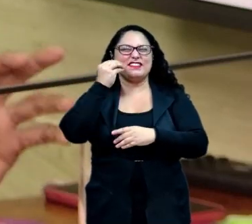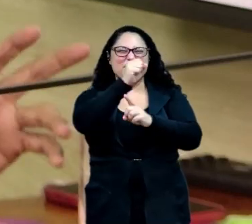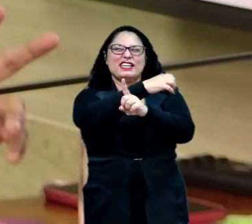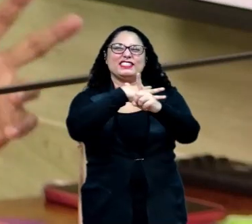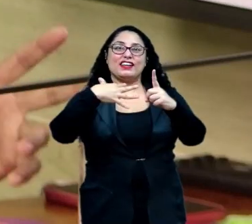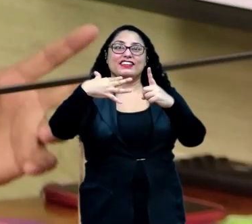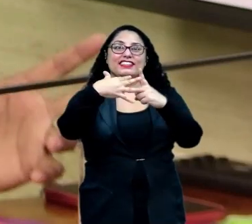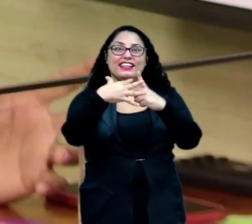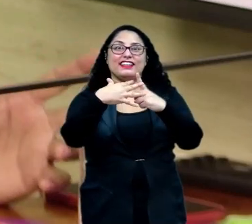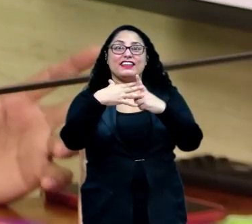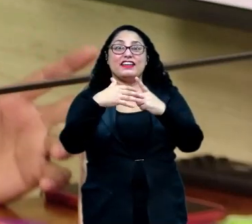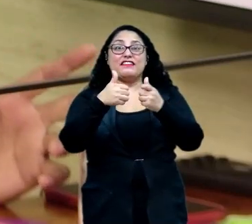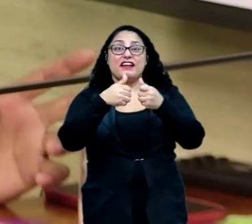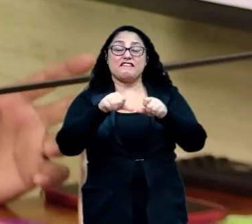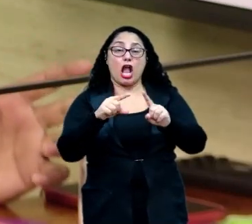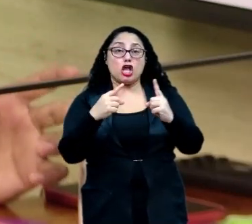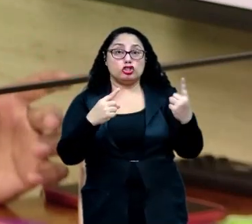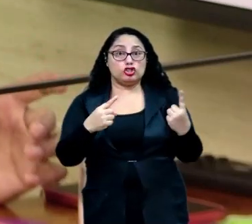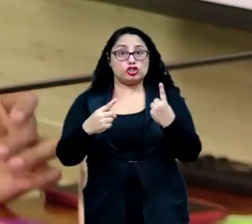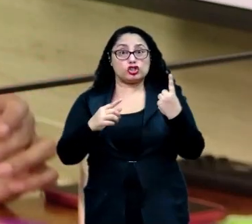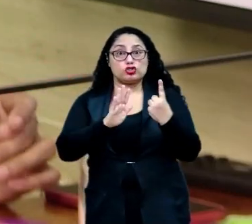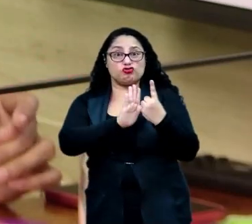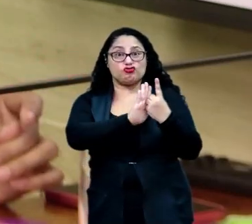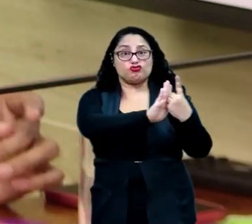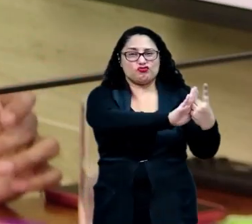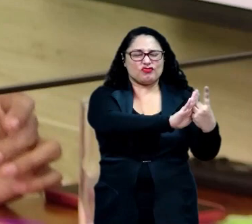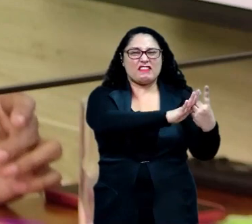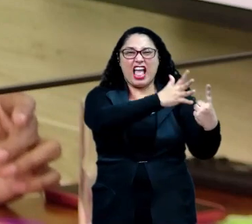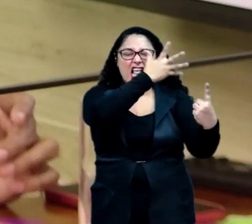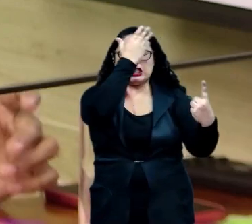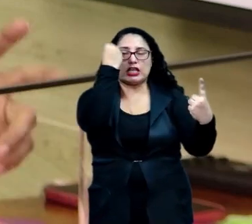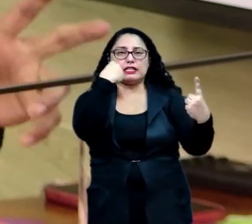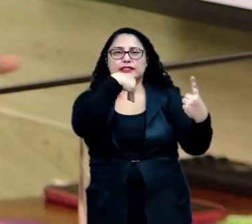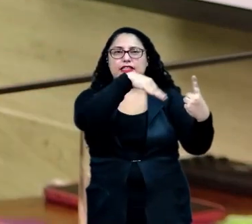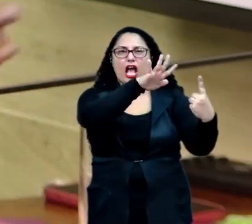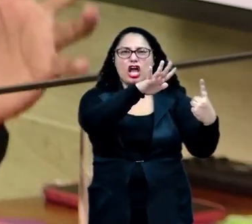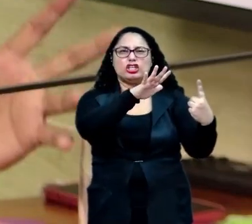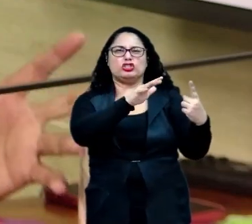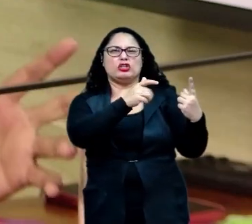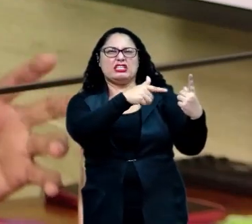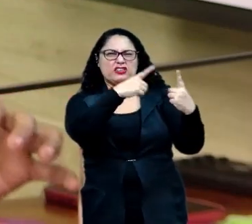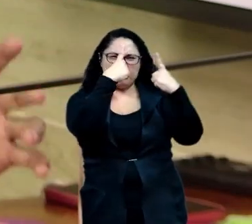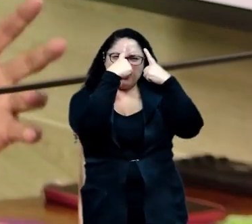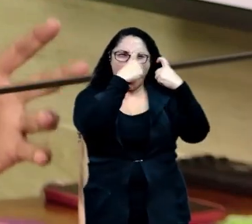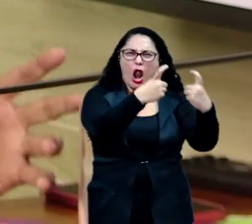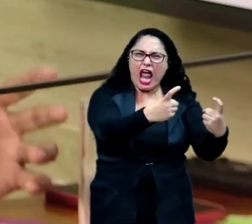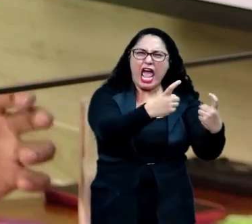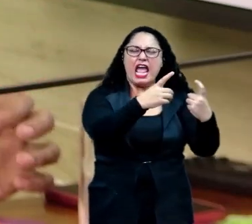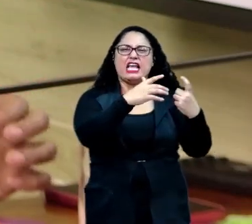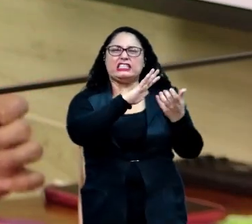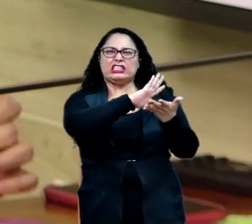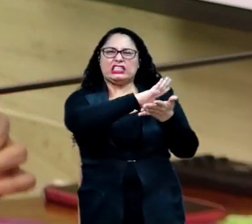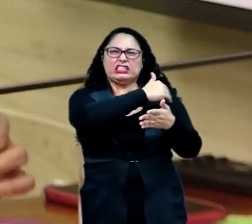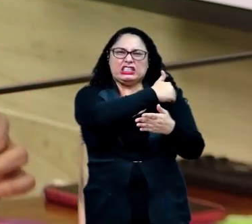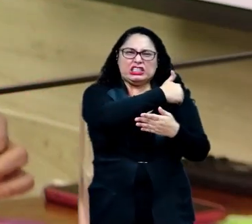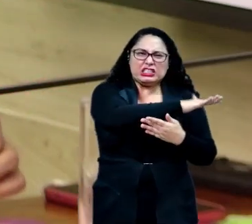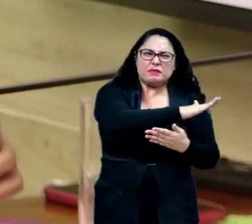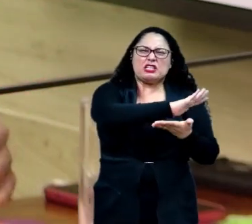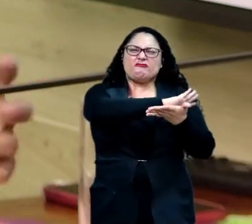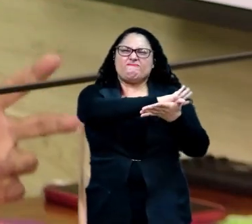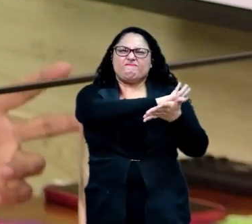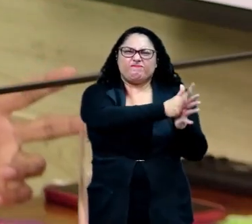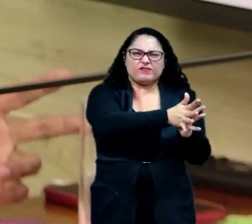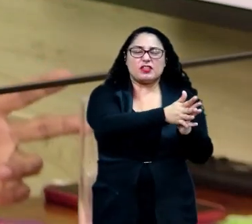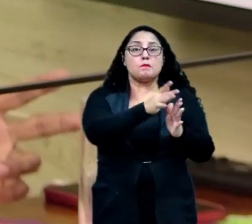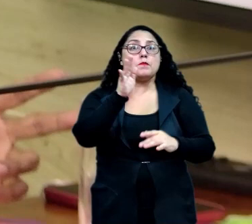sociedade onde vai ser isolada esse episódio, sabe? Uhum. Episódios de violência, de discriminação.